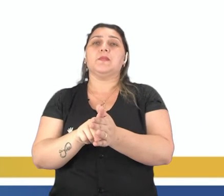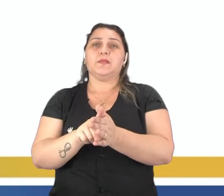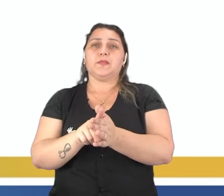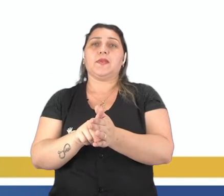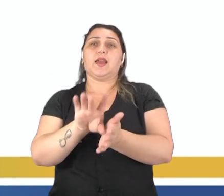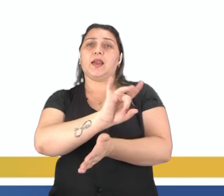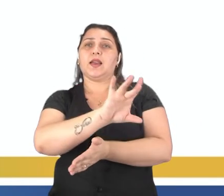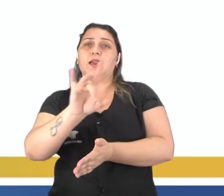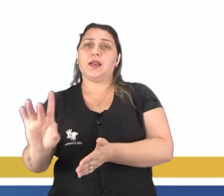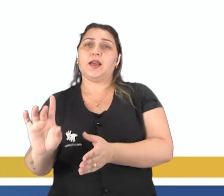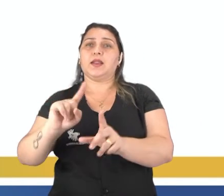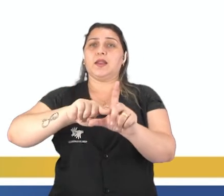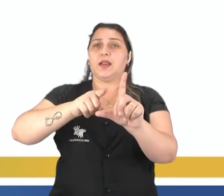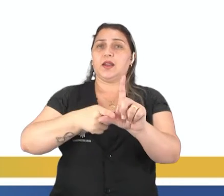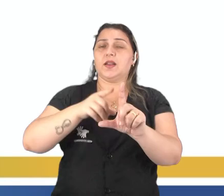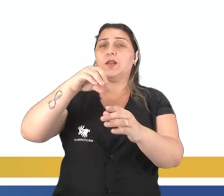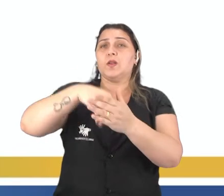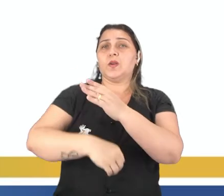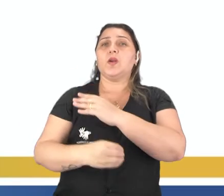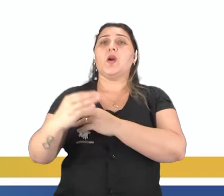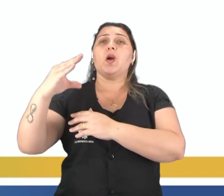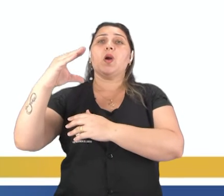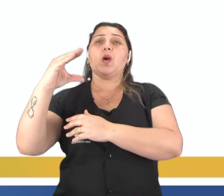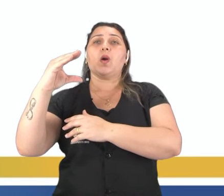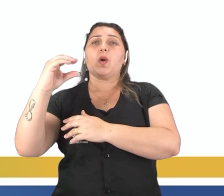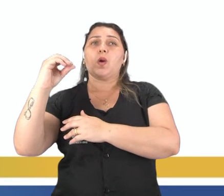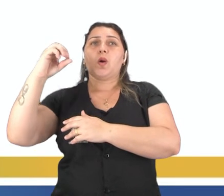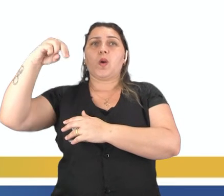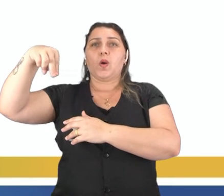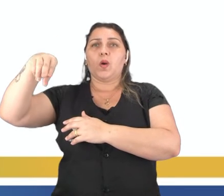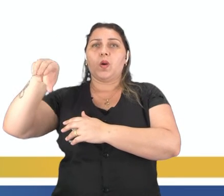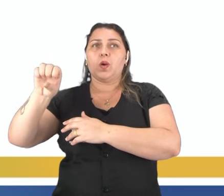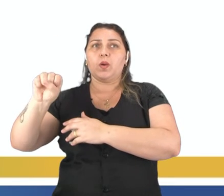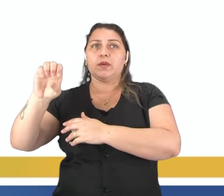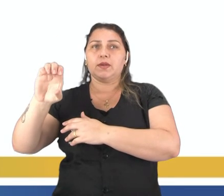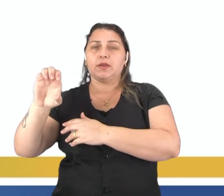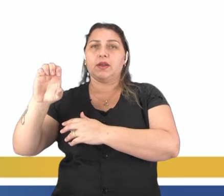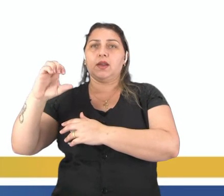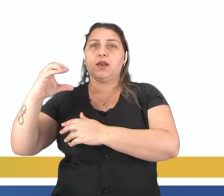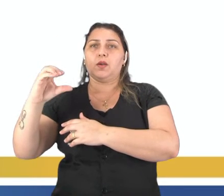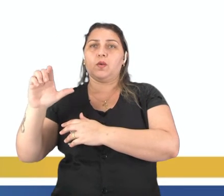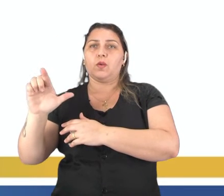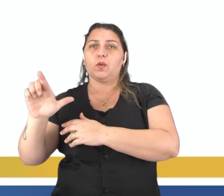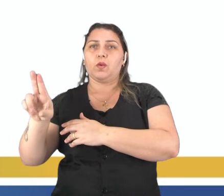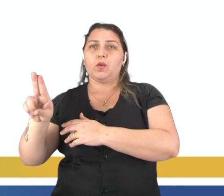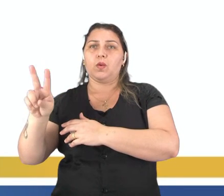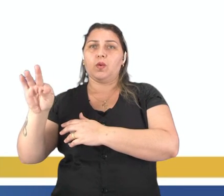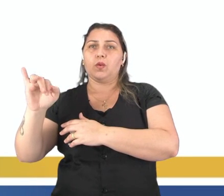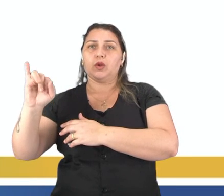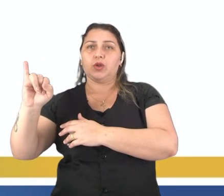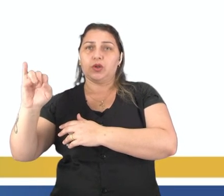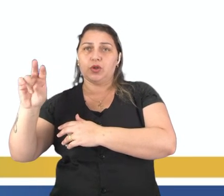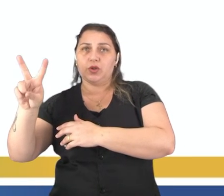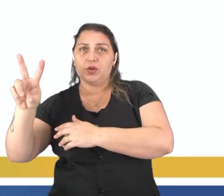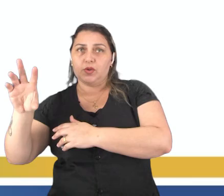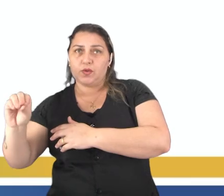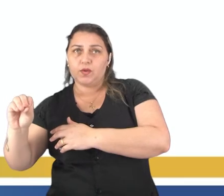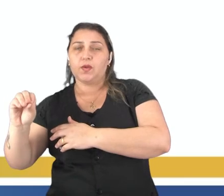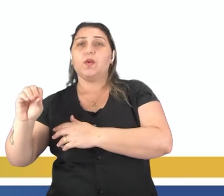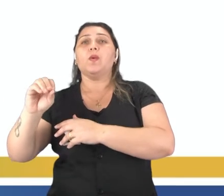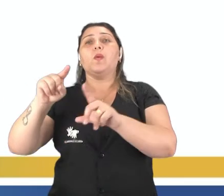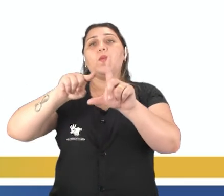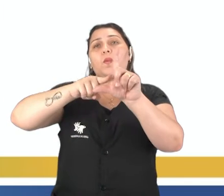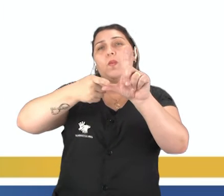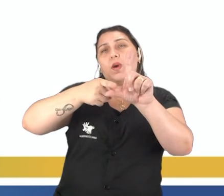de cada ângulo externo ser consecutivo a um ângulo interno, né? E juntos eles formarem um ângulo raso, que é um ângulo de 180